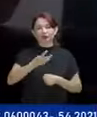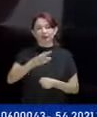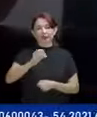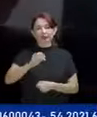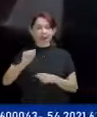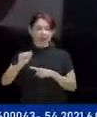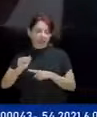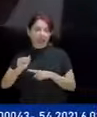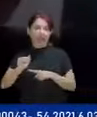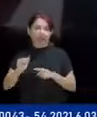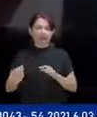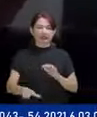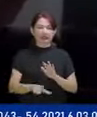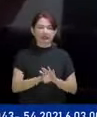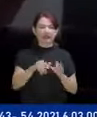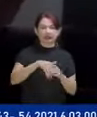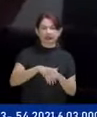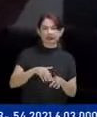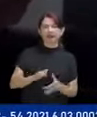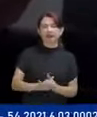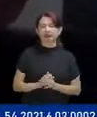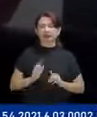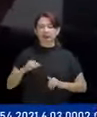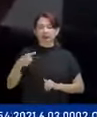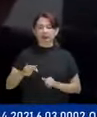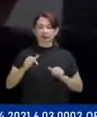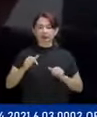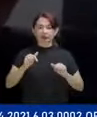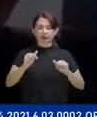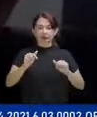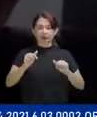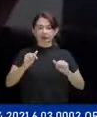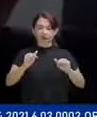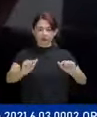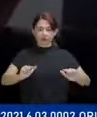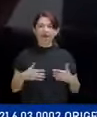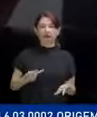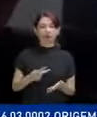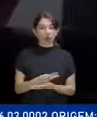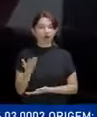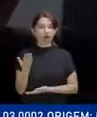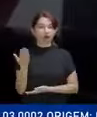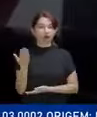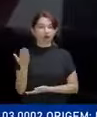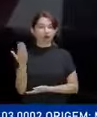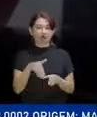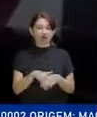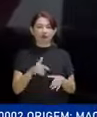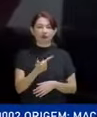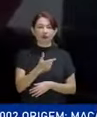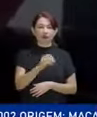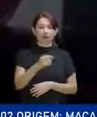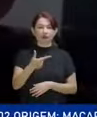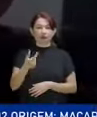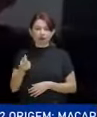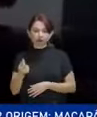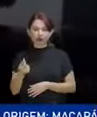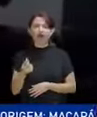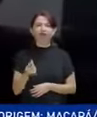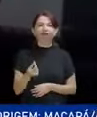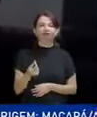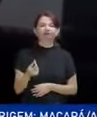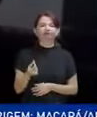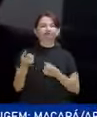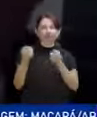dias após diplomação, mas as circunstâncias que envolveram a realização de 2020,